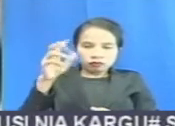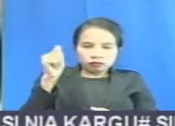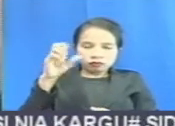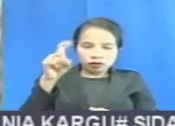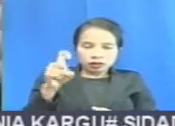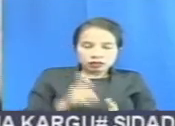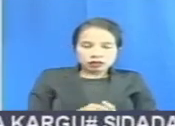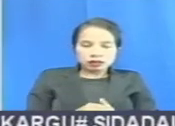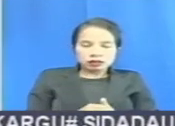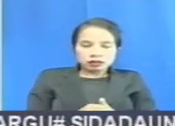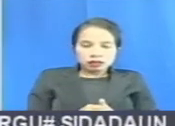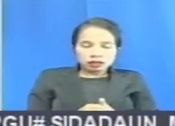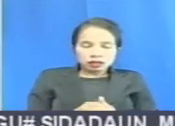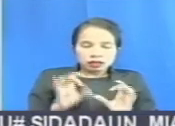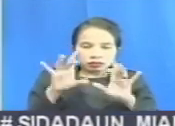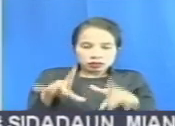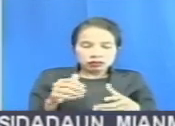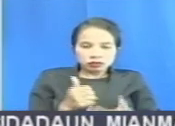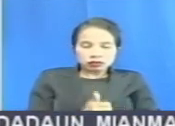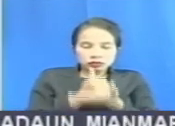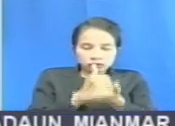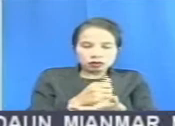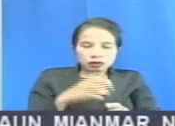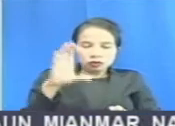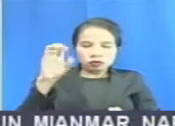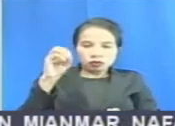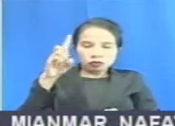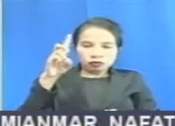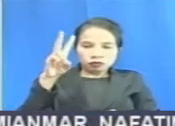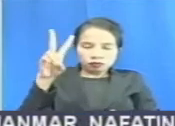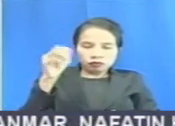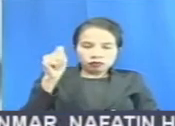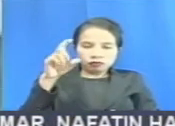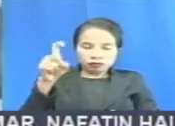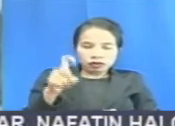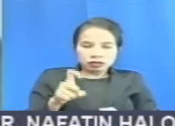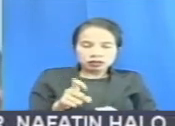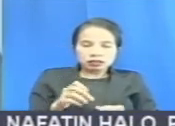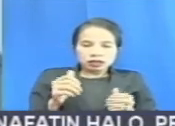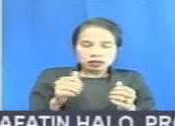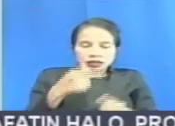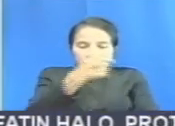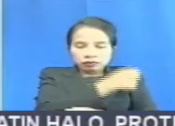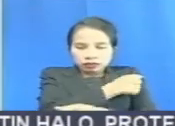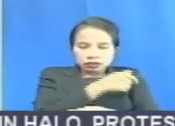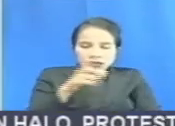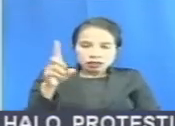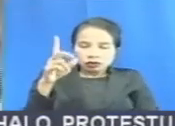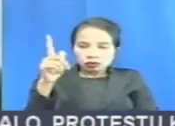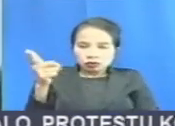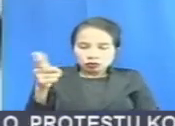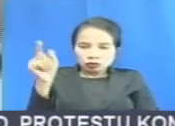must for apoio ba COVAX fornece vacina a percento Ruanulu ba população Ruanulu